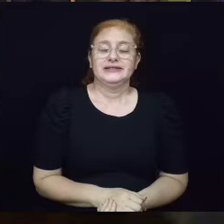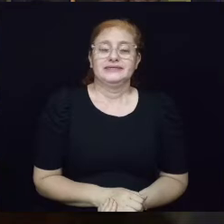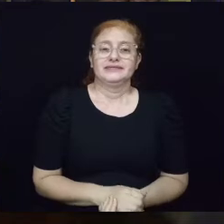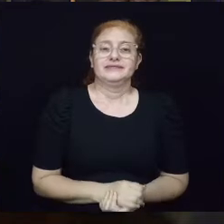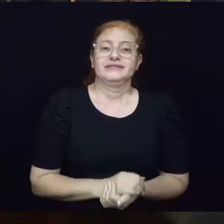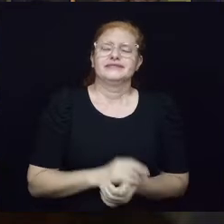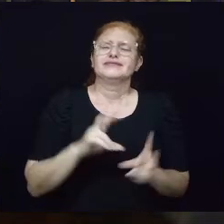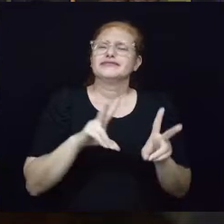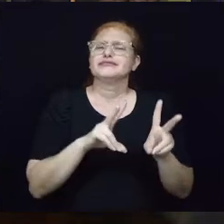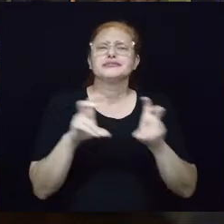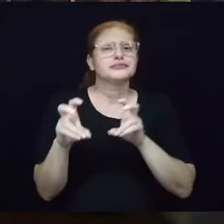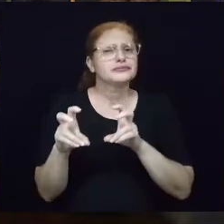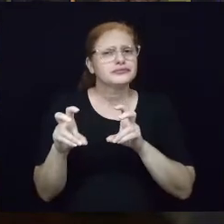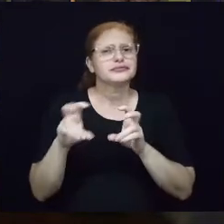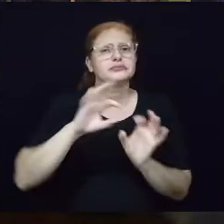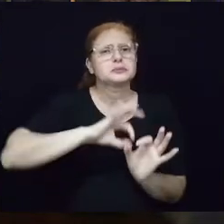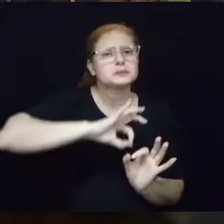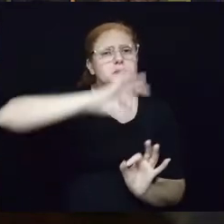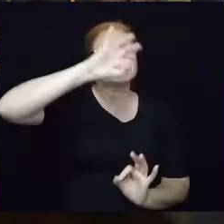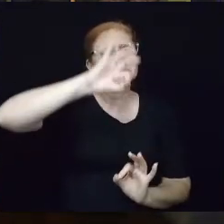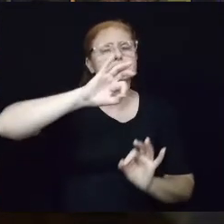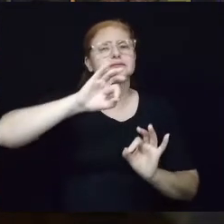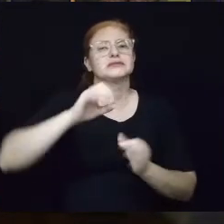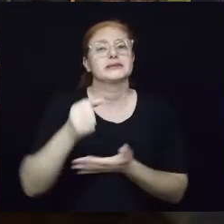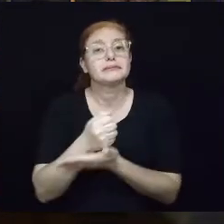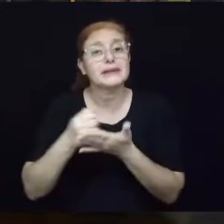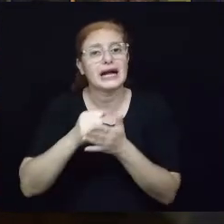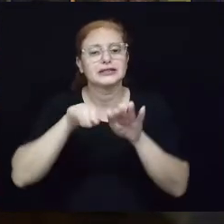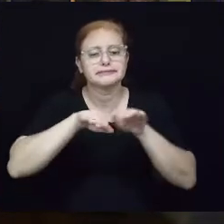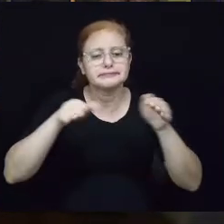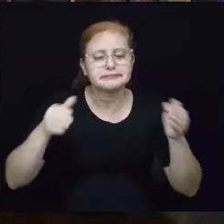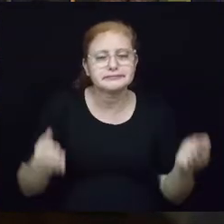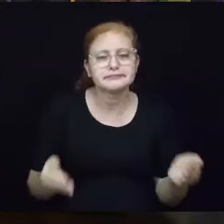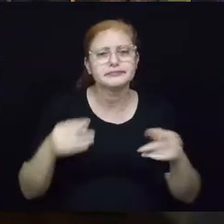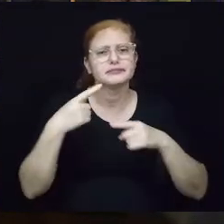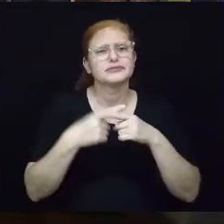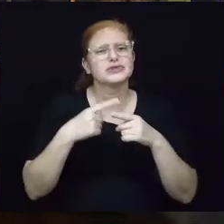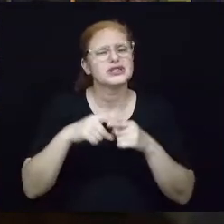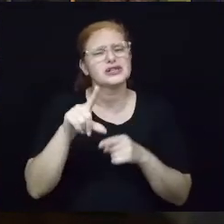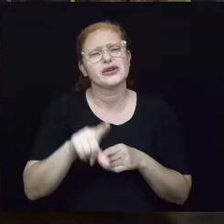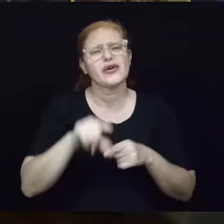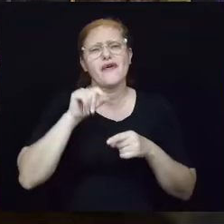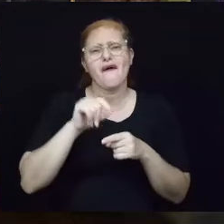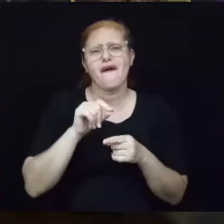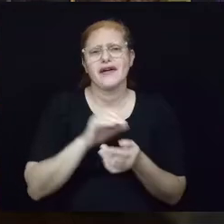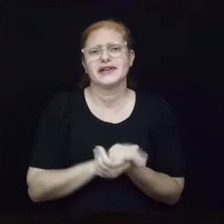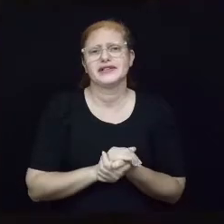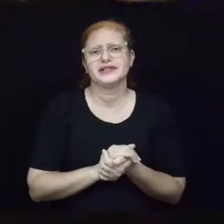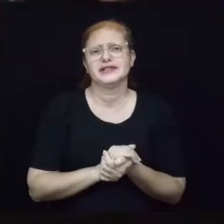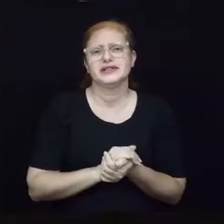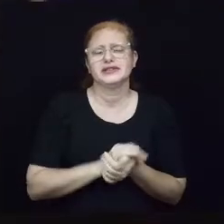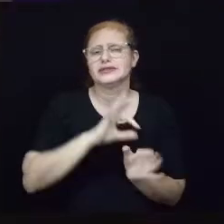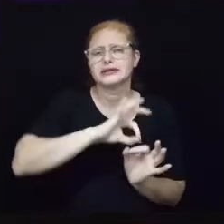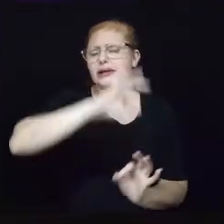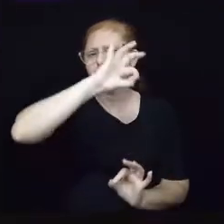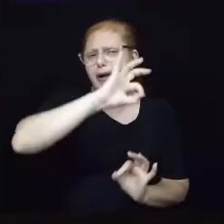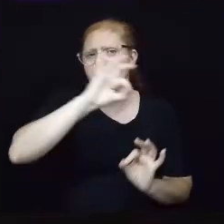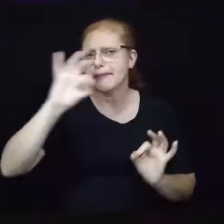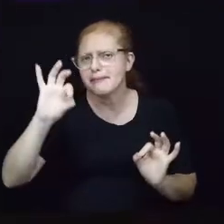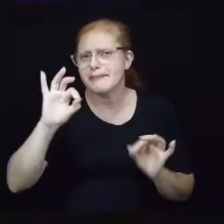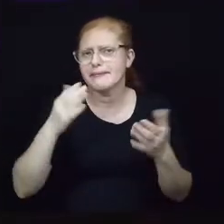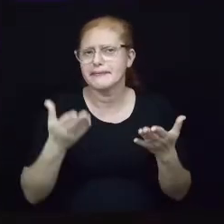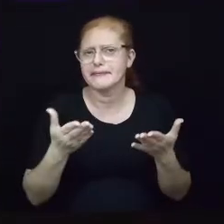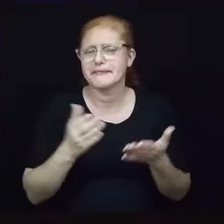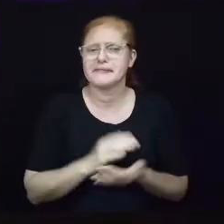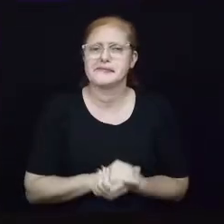Séries, sobre as dimensões das bases. Por que tu escolheste aqueles tamanhos?